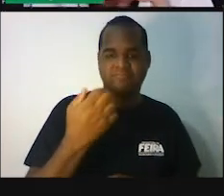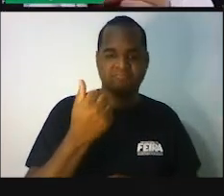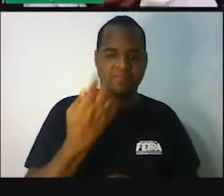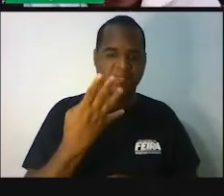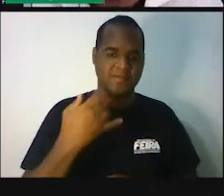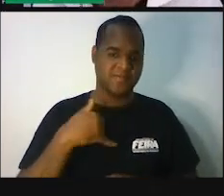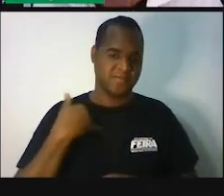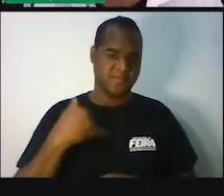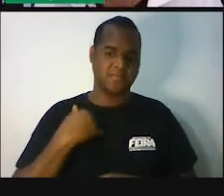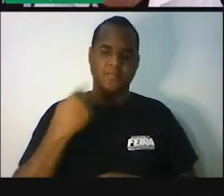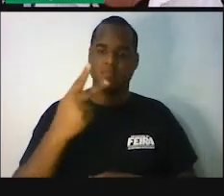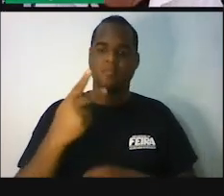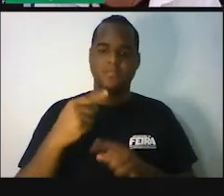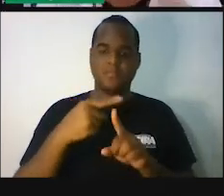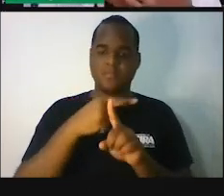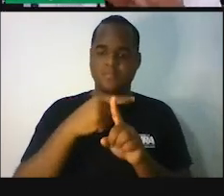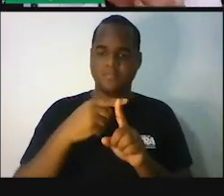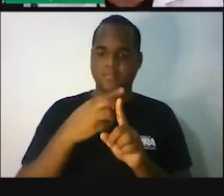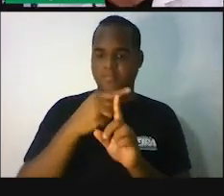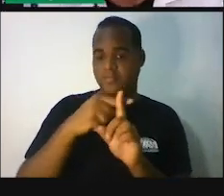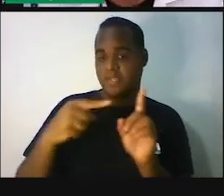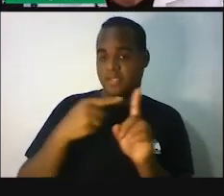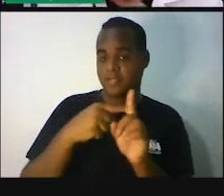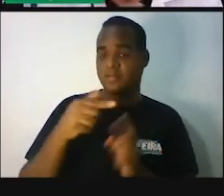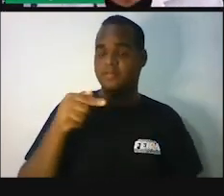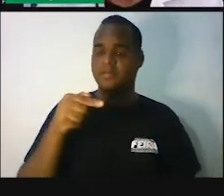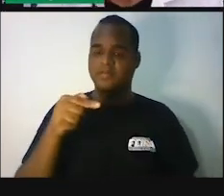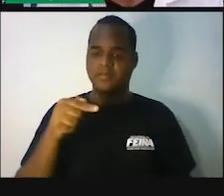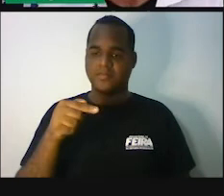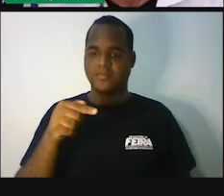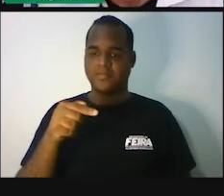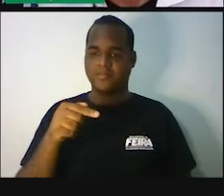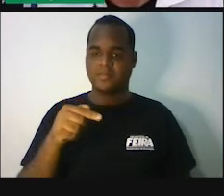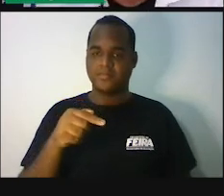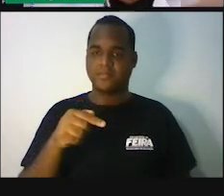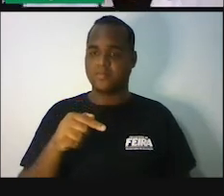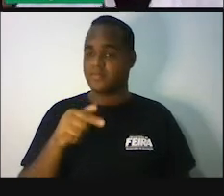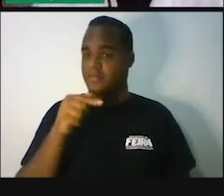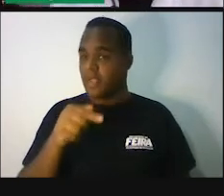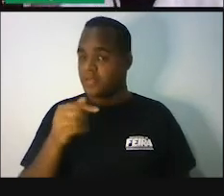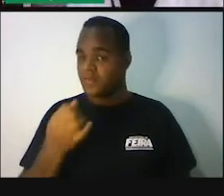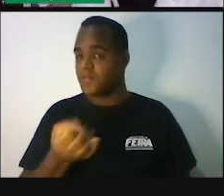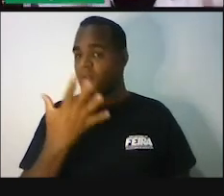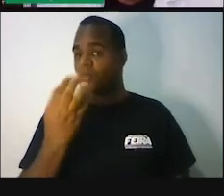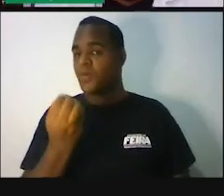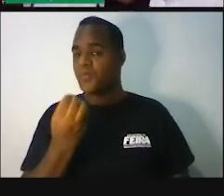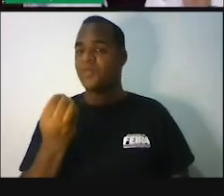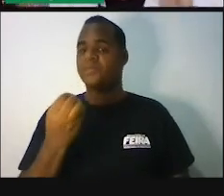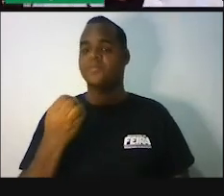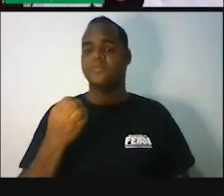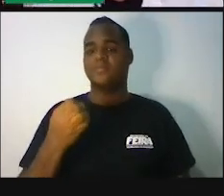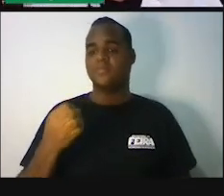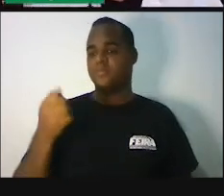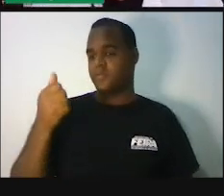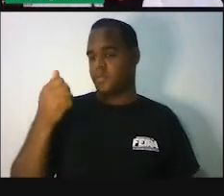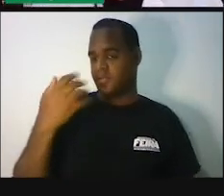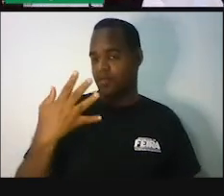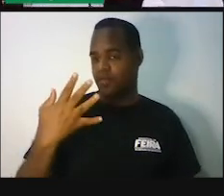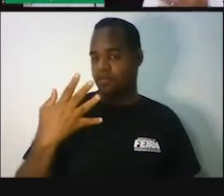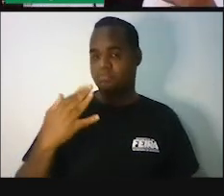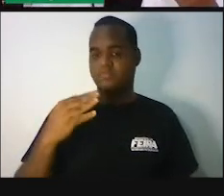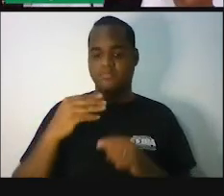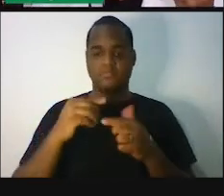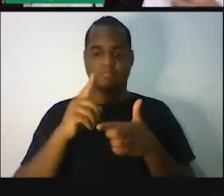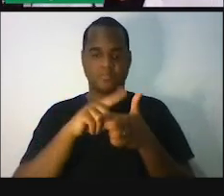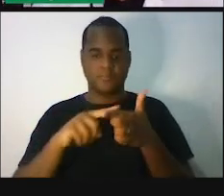que é metade desses 14 anos? É 7. E como é que você descobre o 7? Pega o 14 e divide por